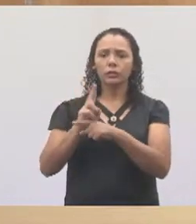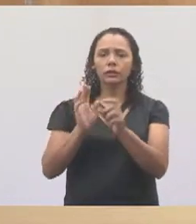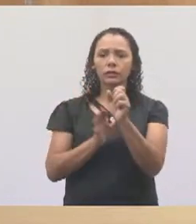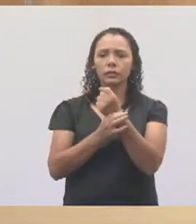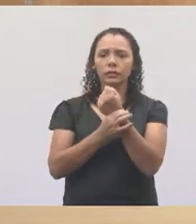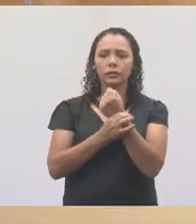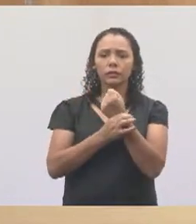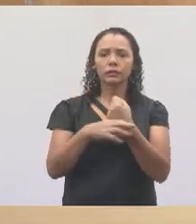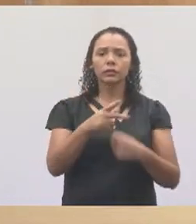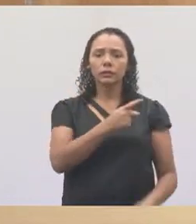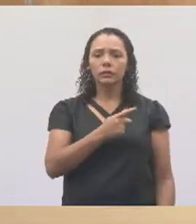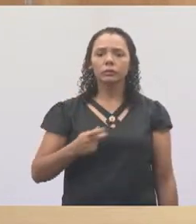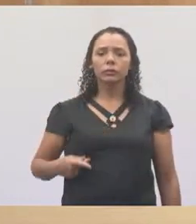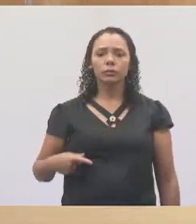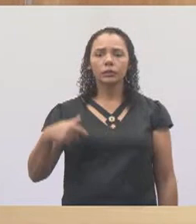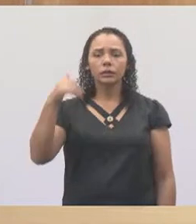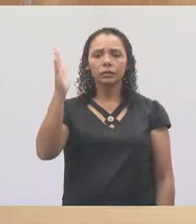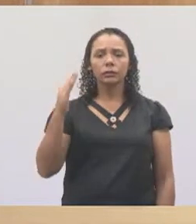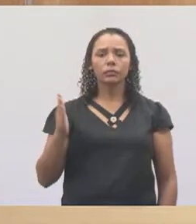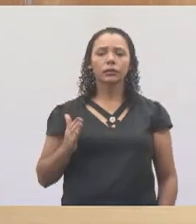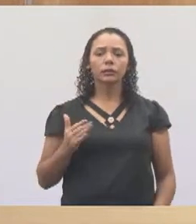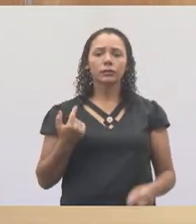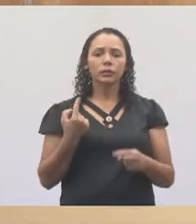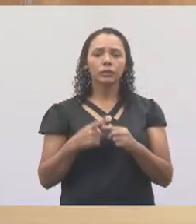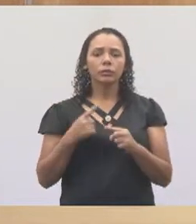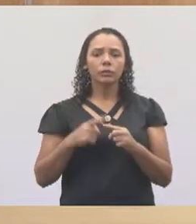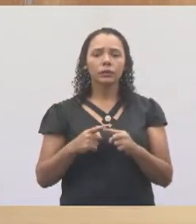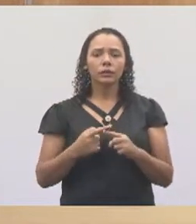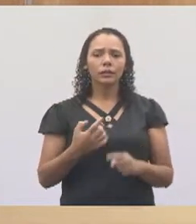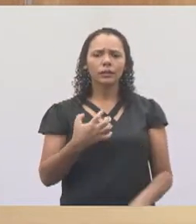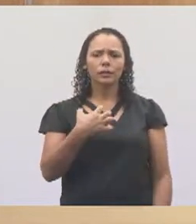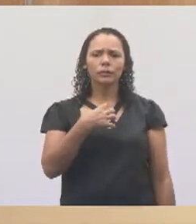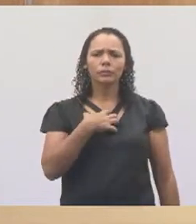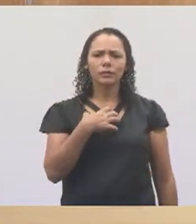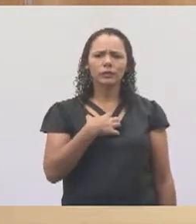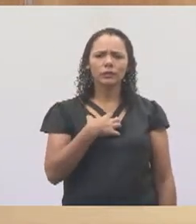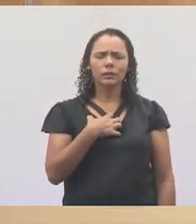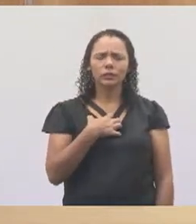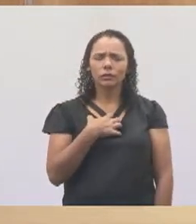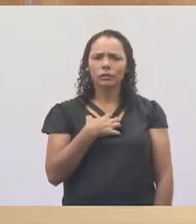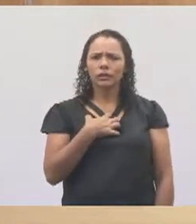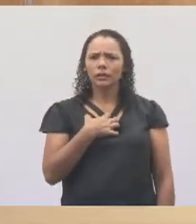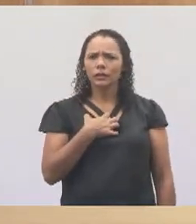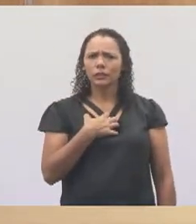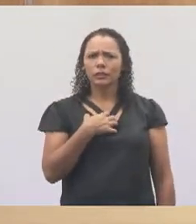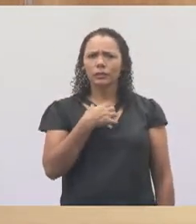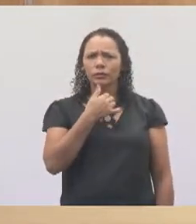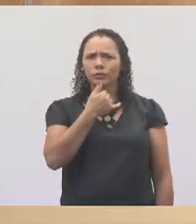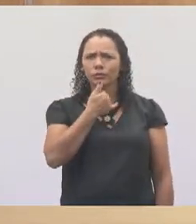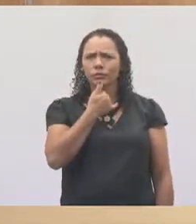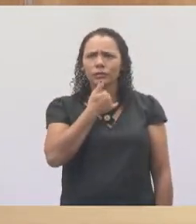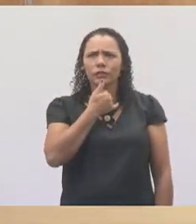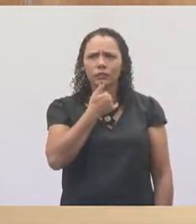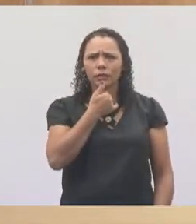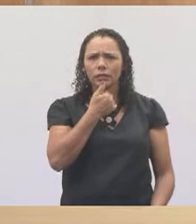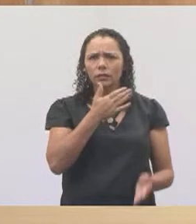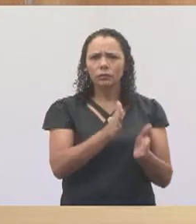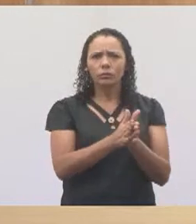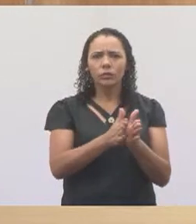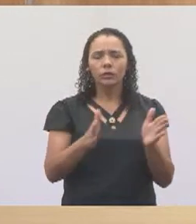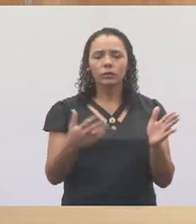é? Porque eu fiquei abalado por uns 2 meses, não